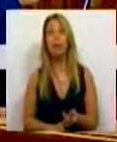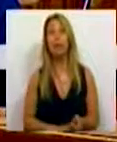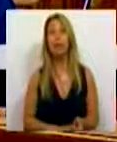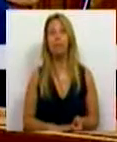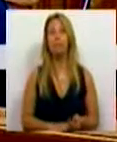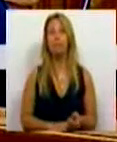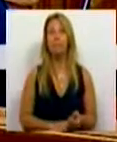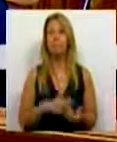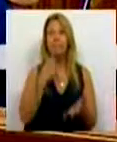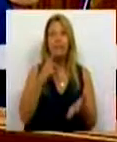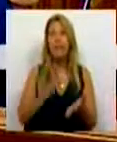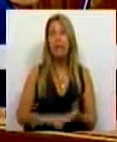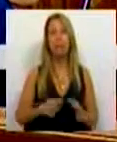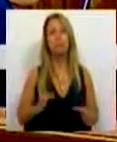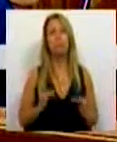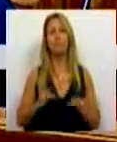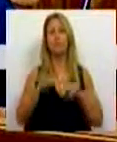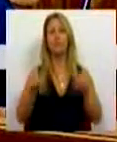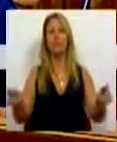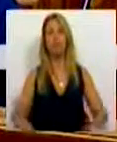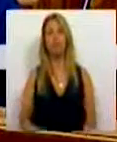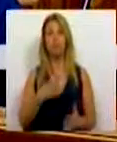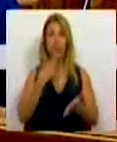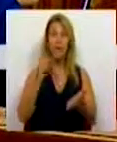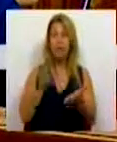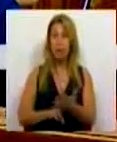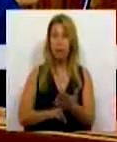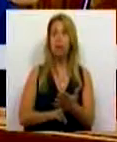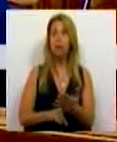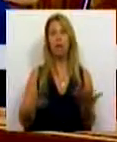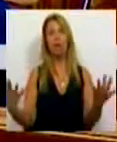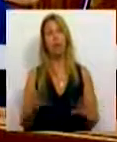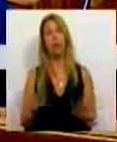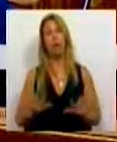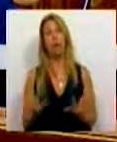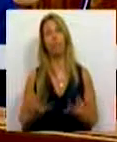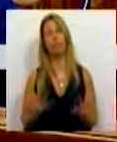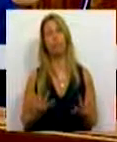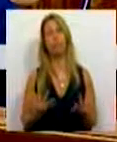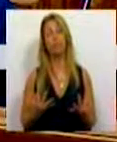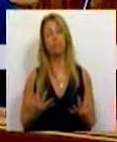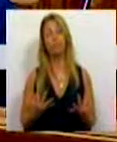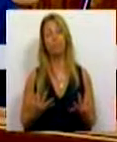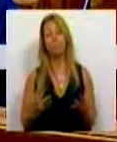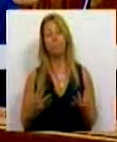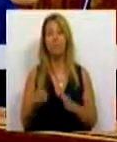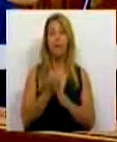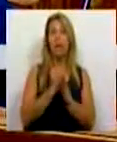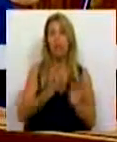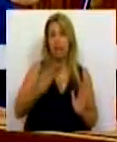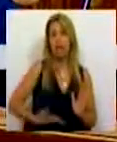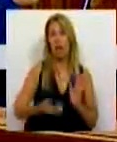realidade completamente diferente, que é uma realidade, de facto, de devolver